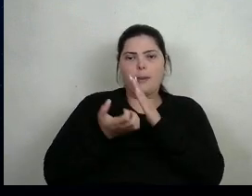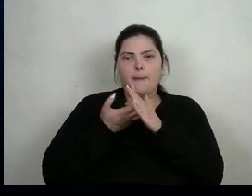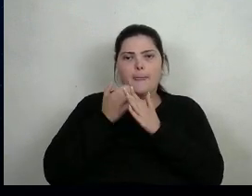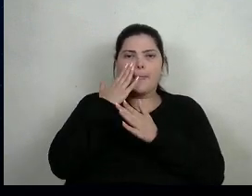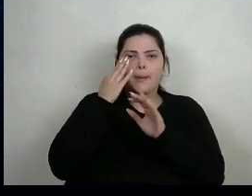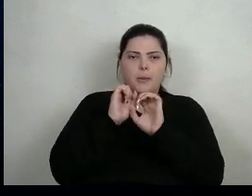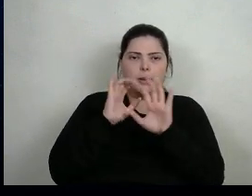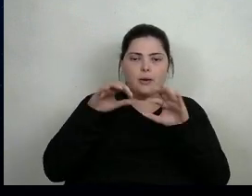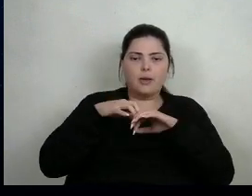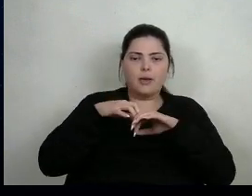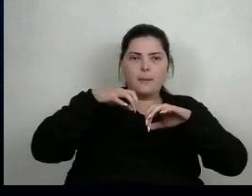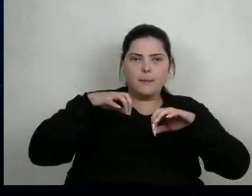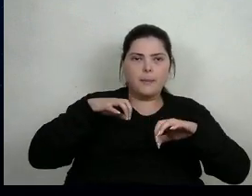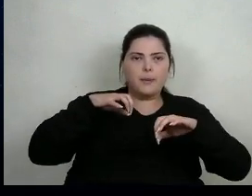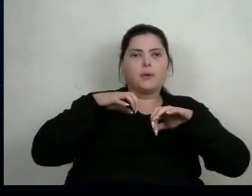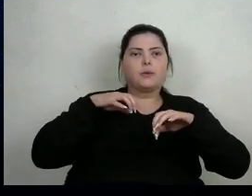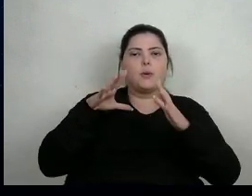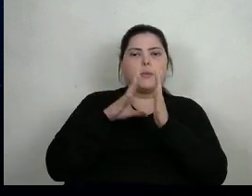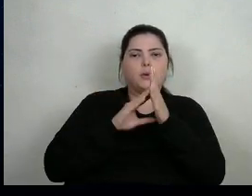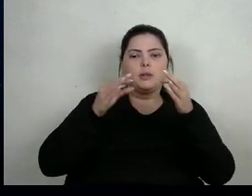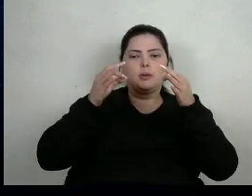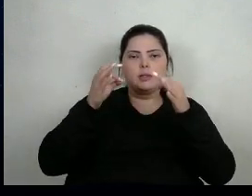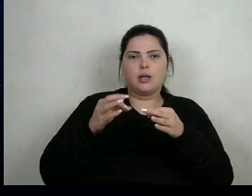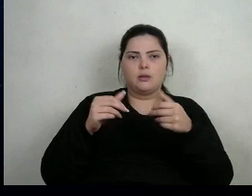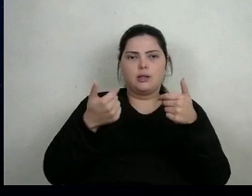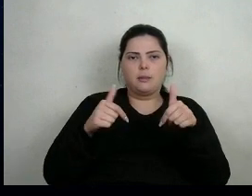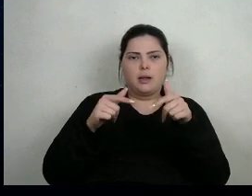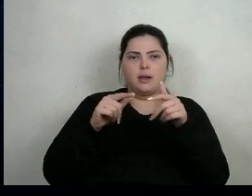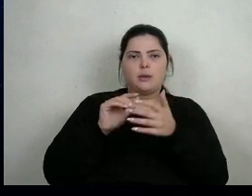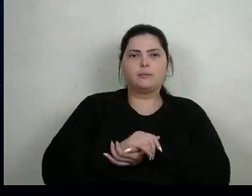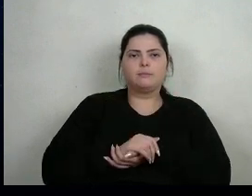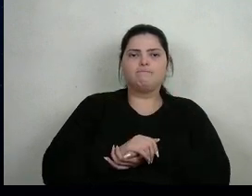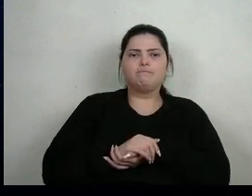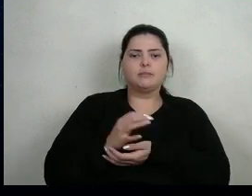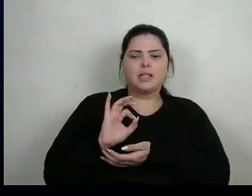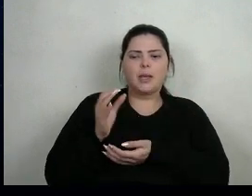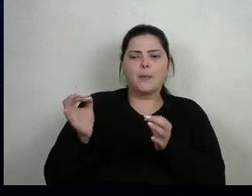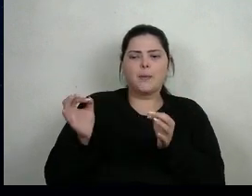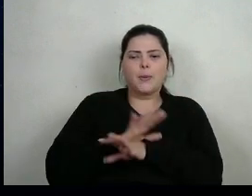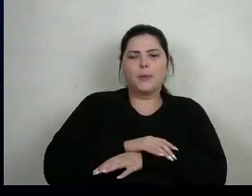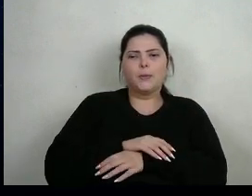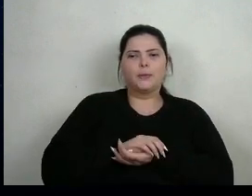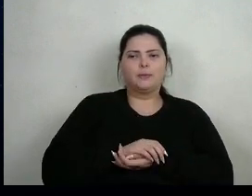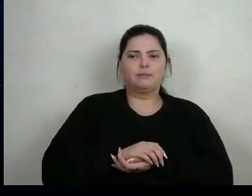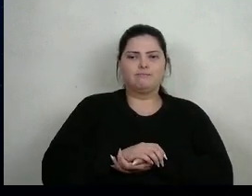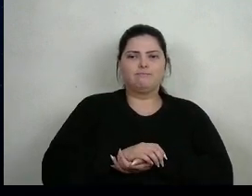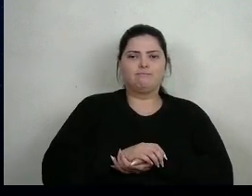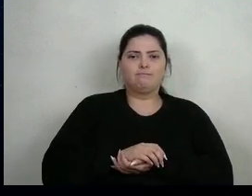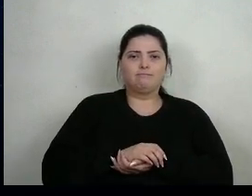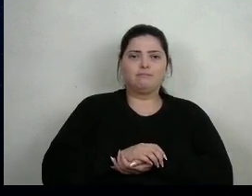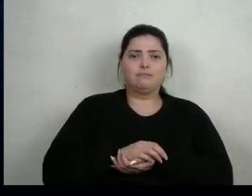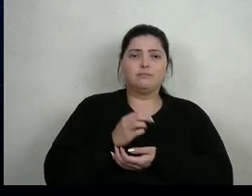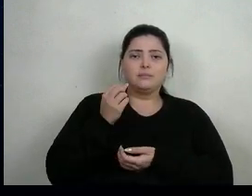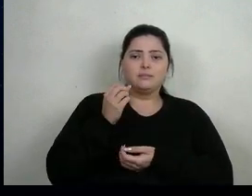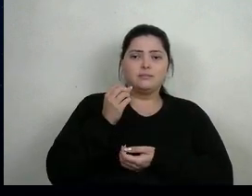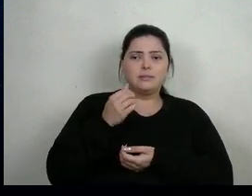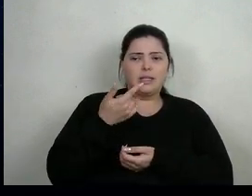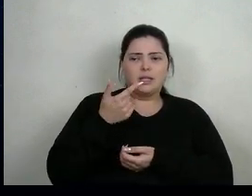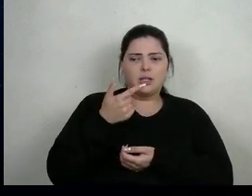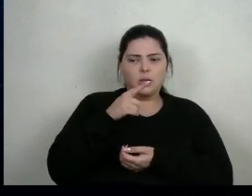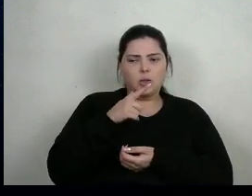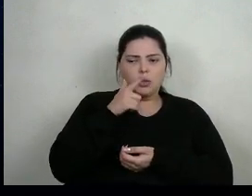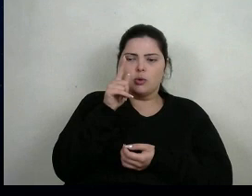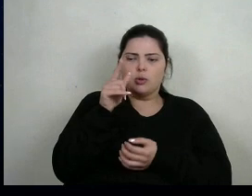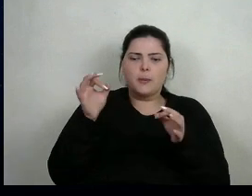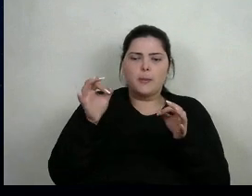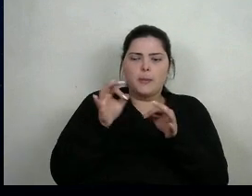o remoto é o modelo certo mas o fato é que ninguém tava preparado para isso e se a gente não está preparado